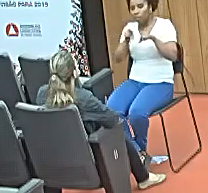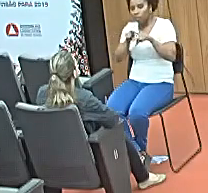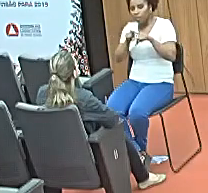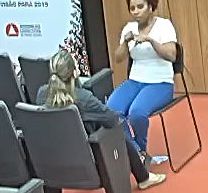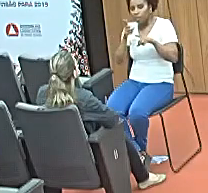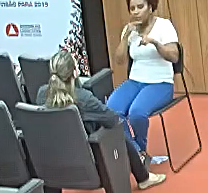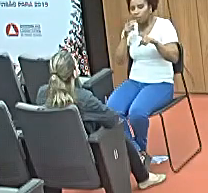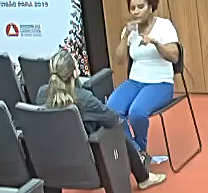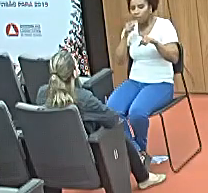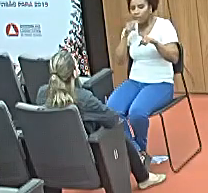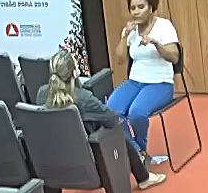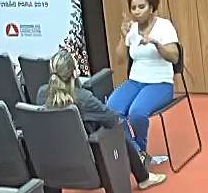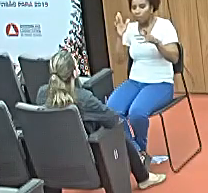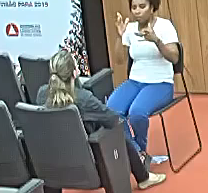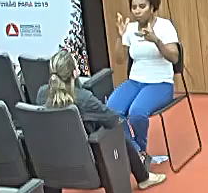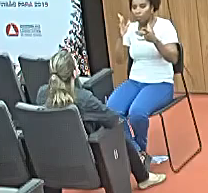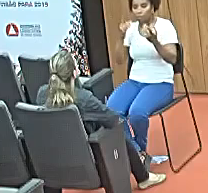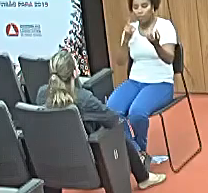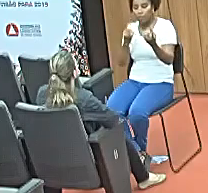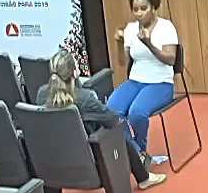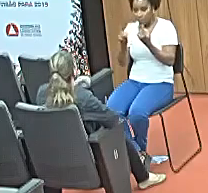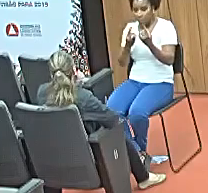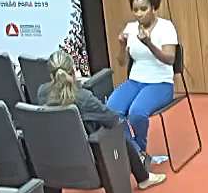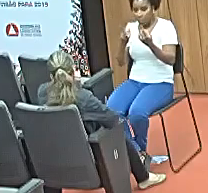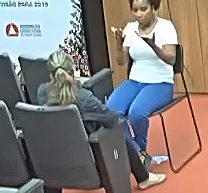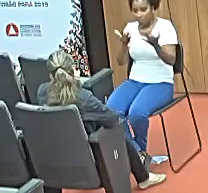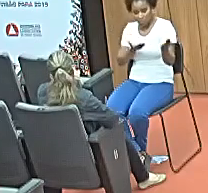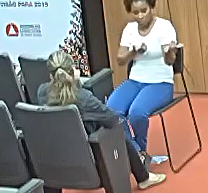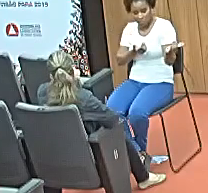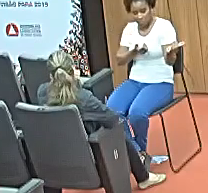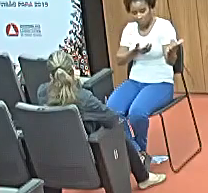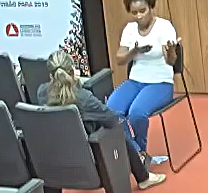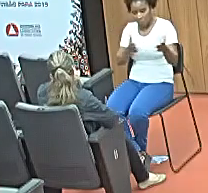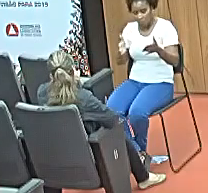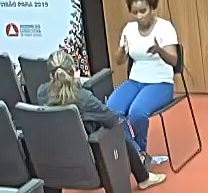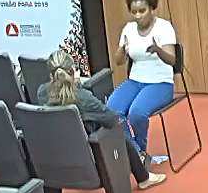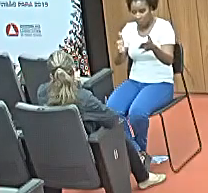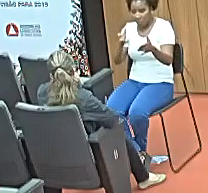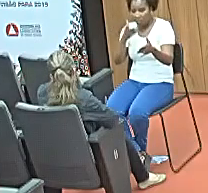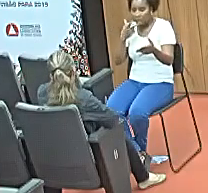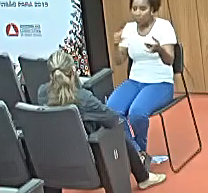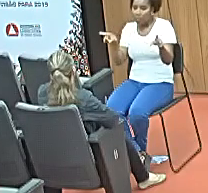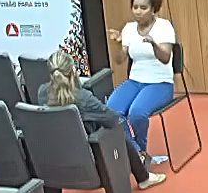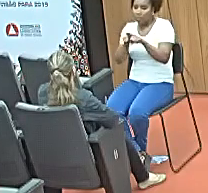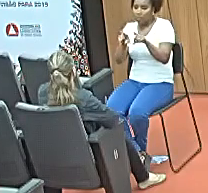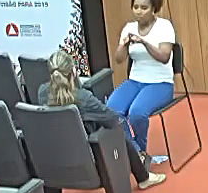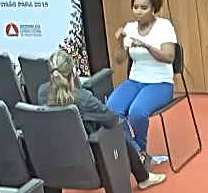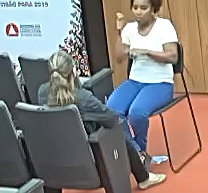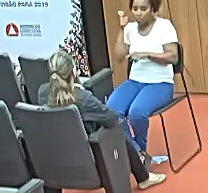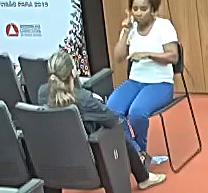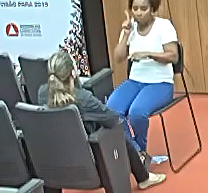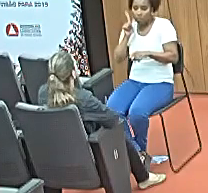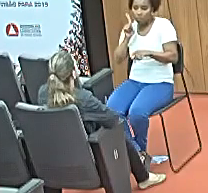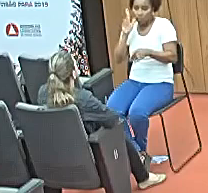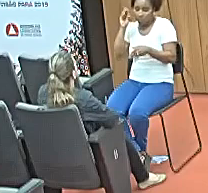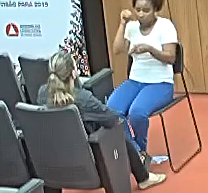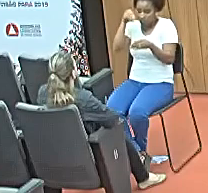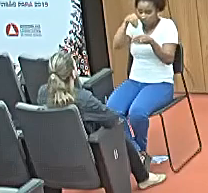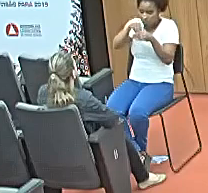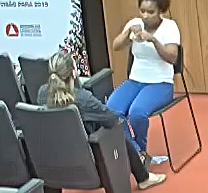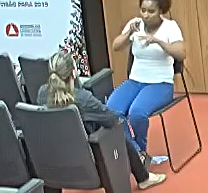dos adolescentes em cumprimento de medida de internação e internação provisória nos